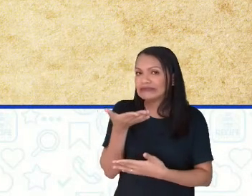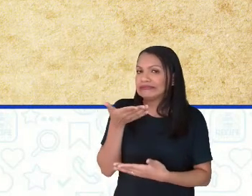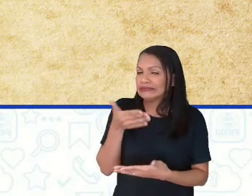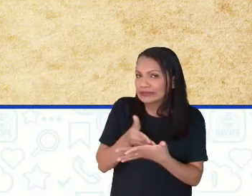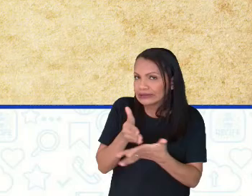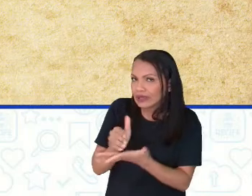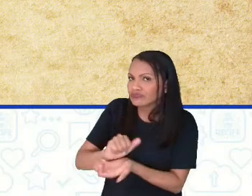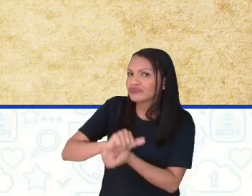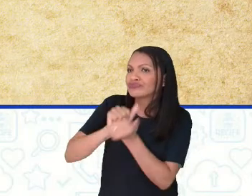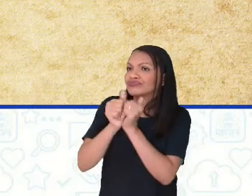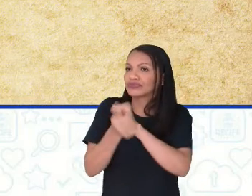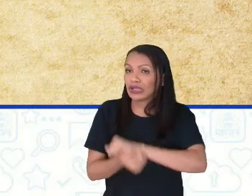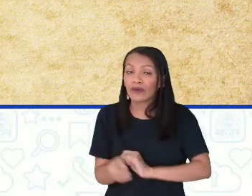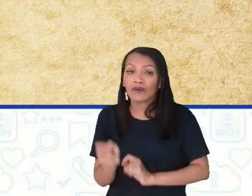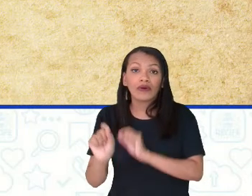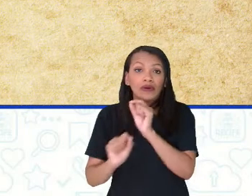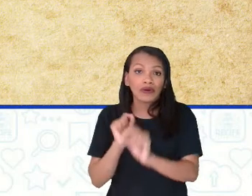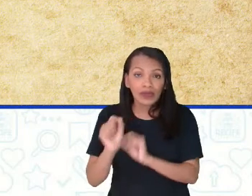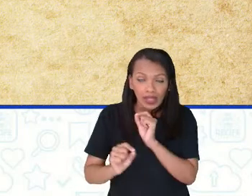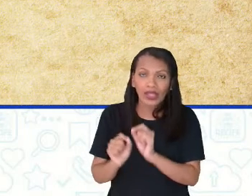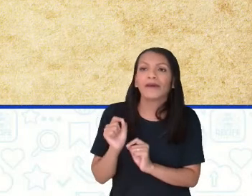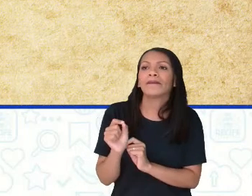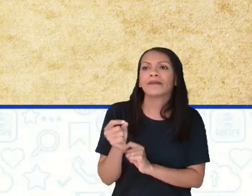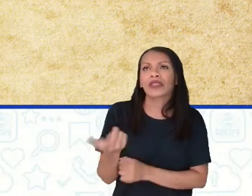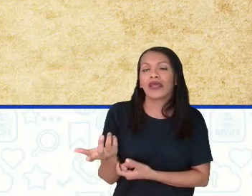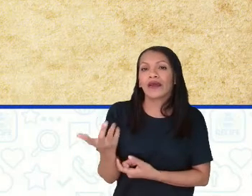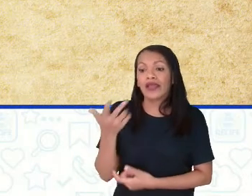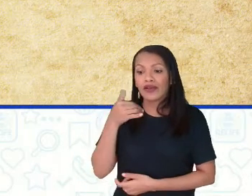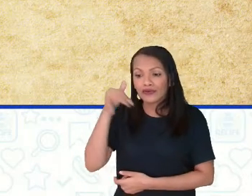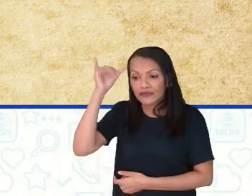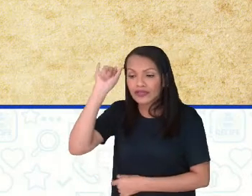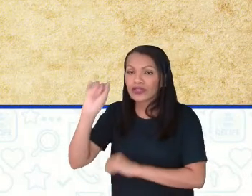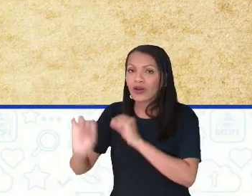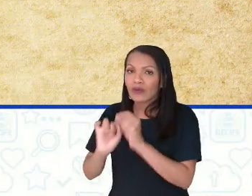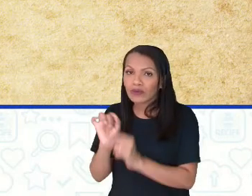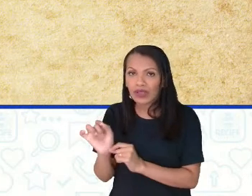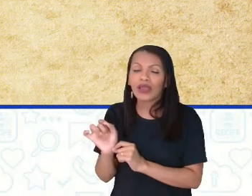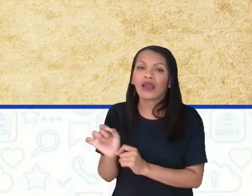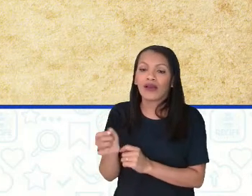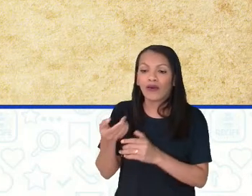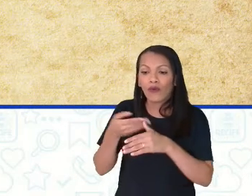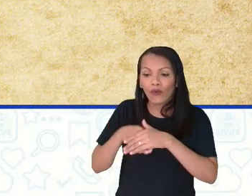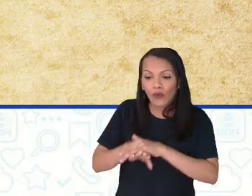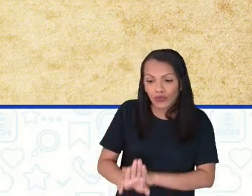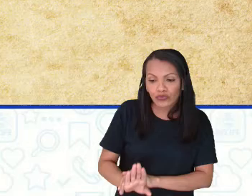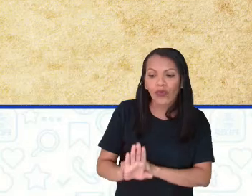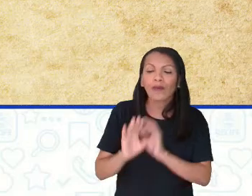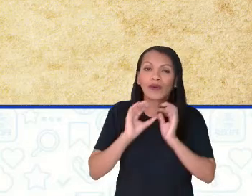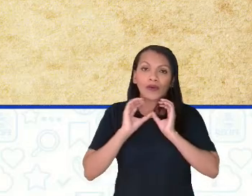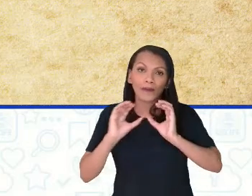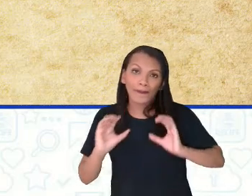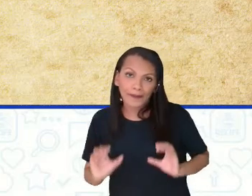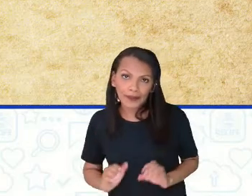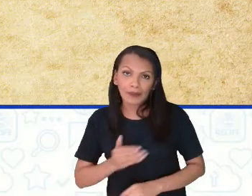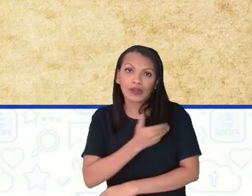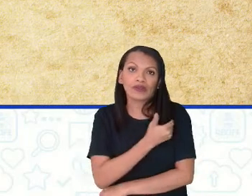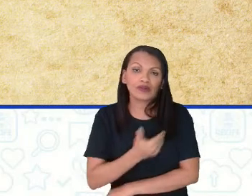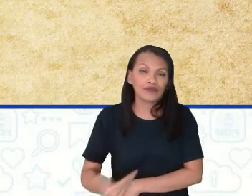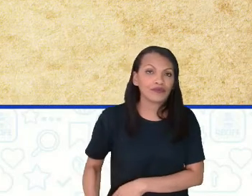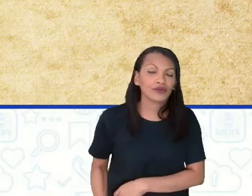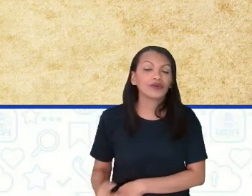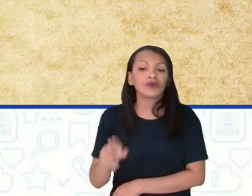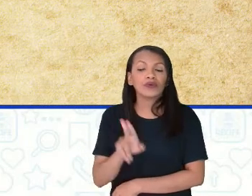foi utilizada para se opor à opressão, para criticar usos, costumes e governos. E aí você usa